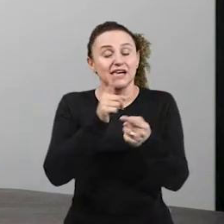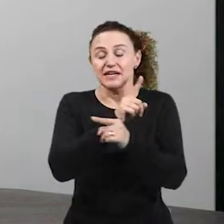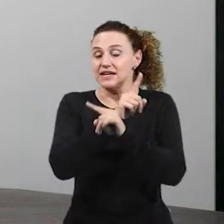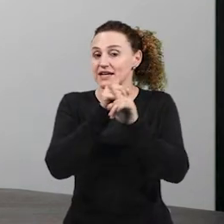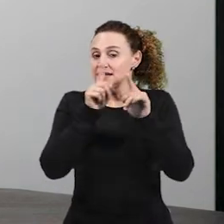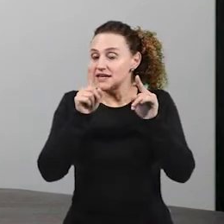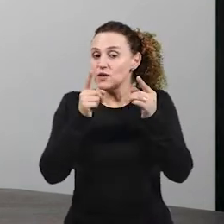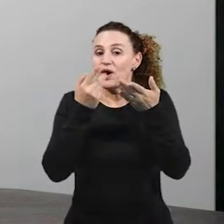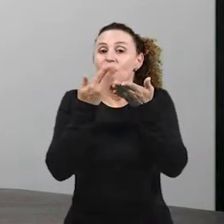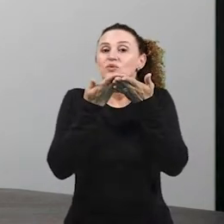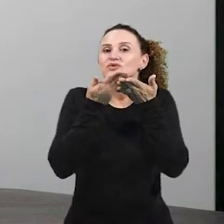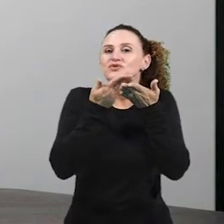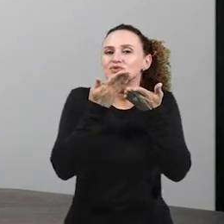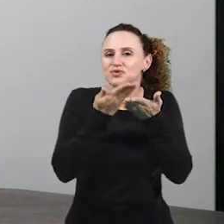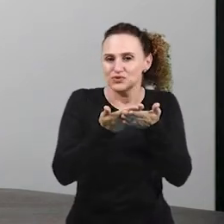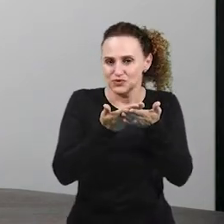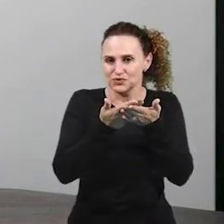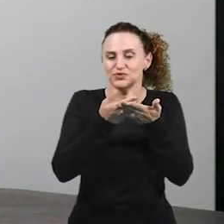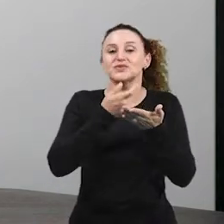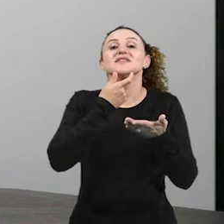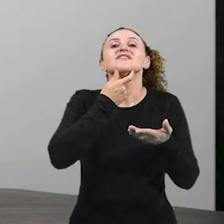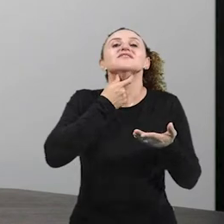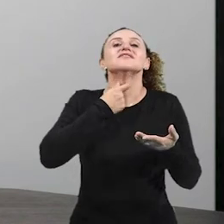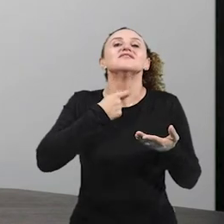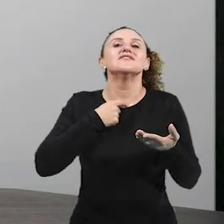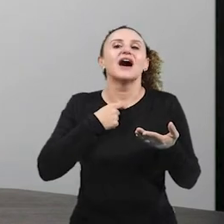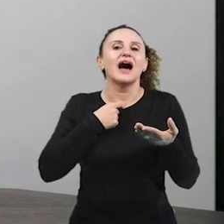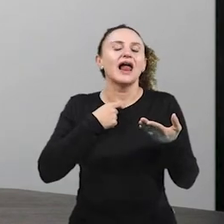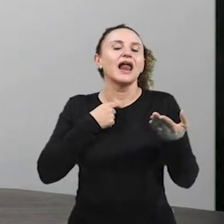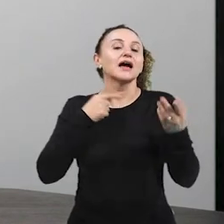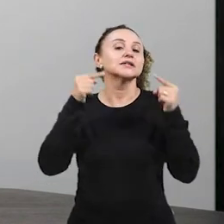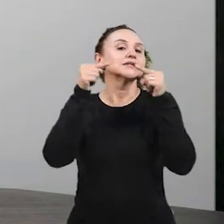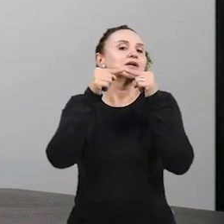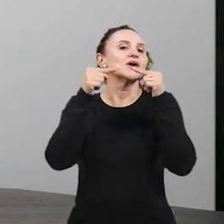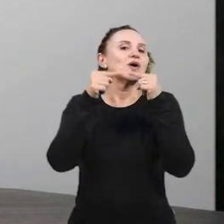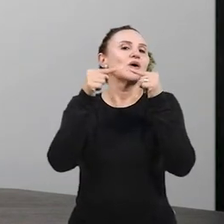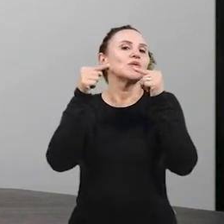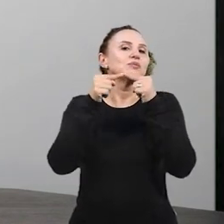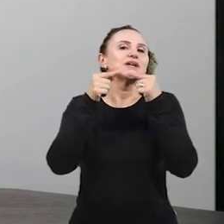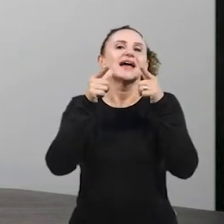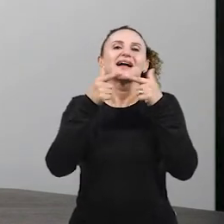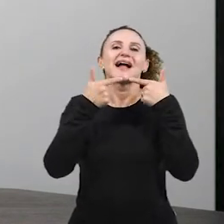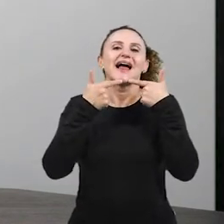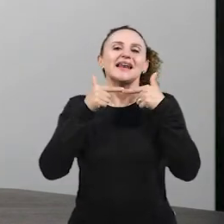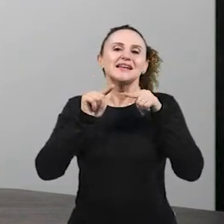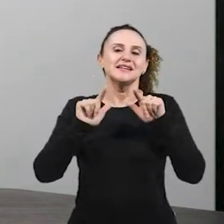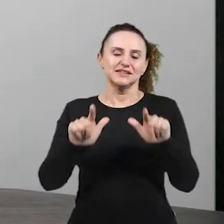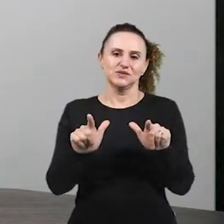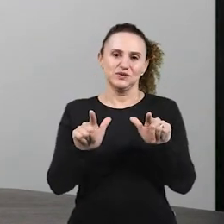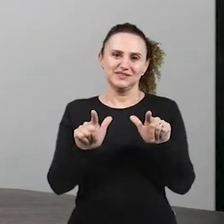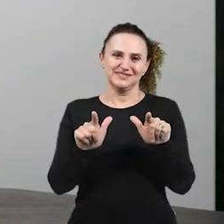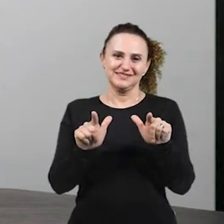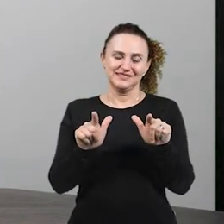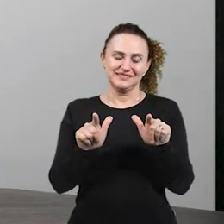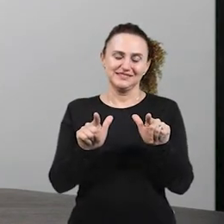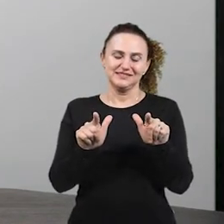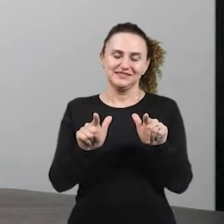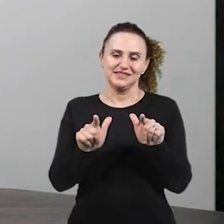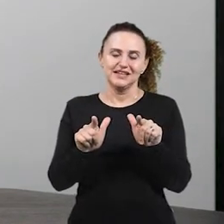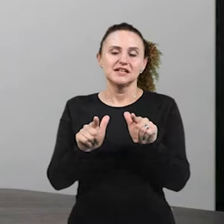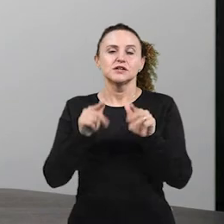que vai estar relacionado a língua né Então quais são os sons da fala nós vamos